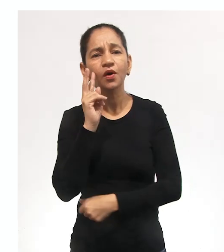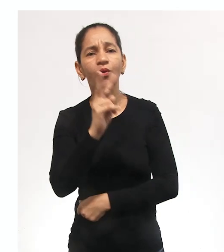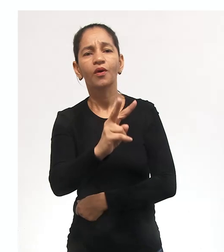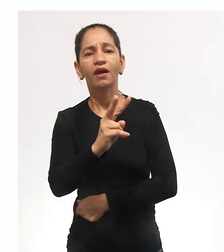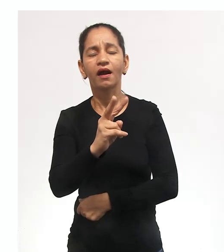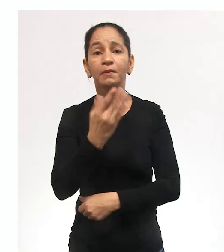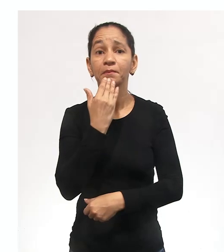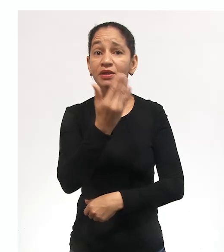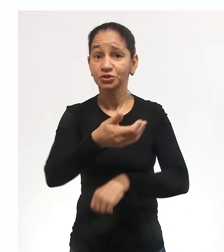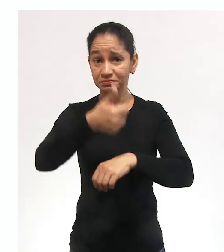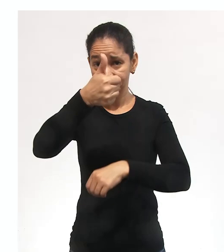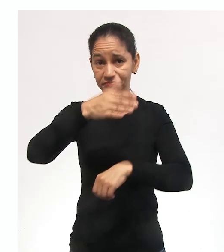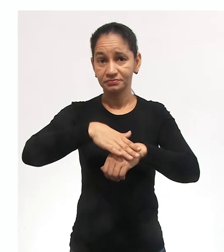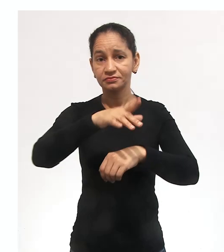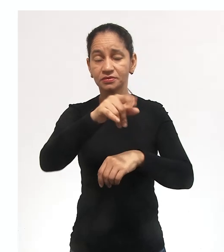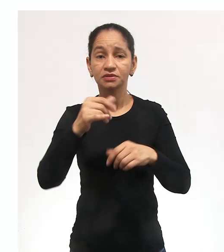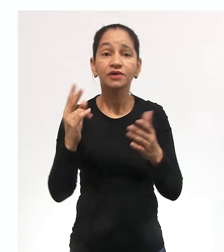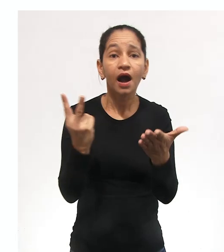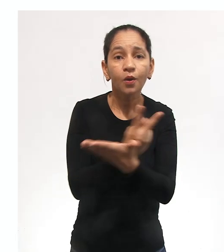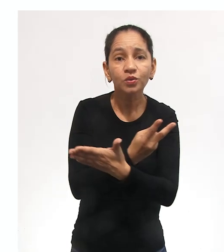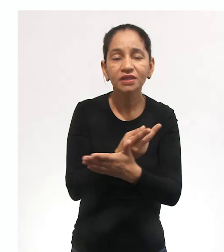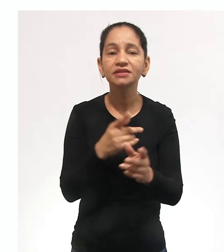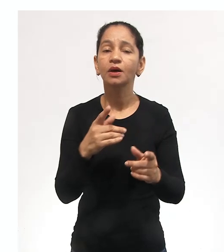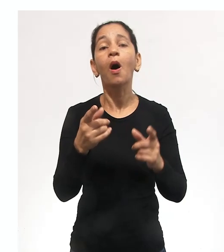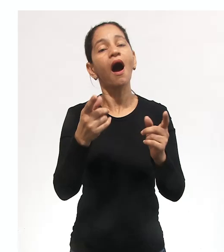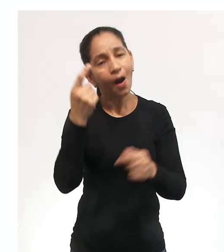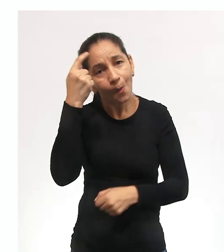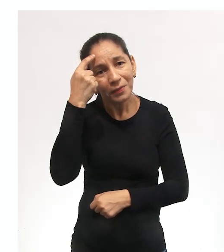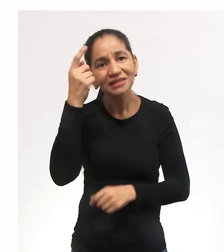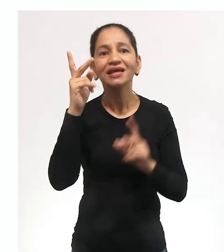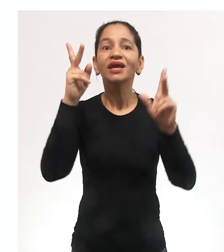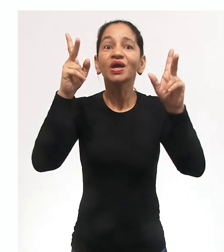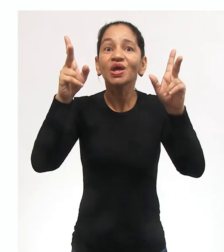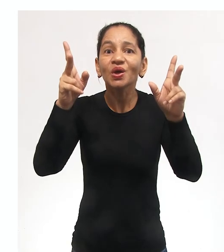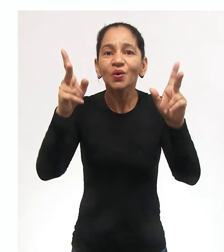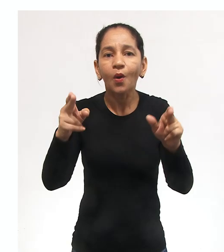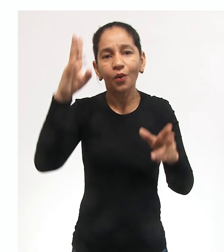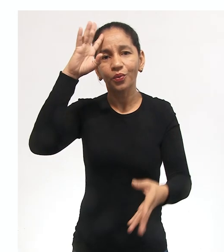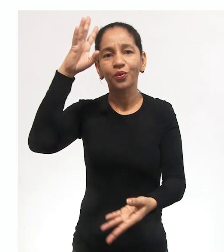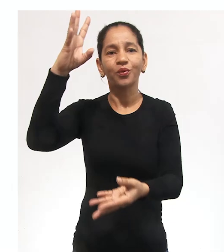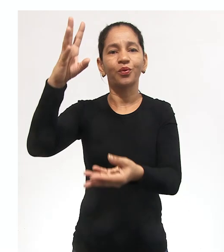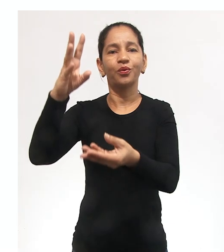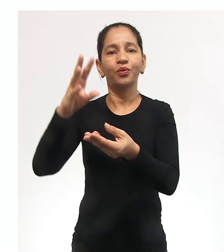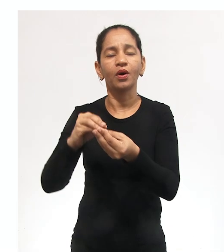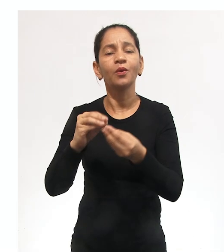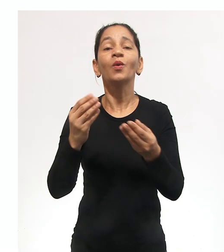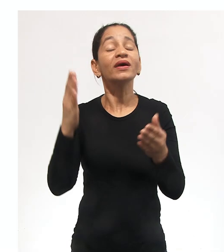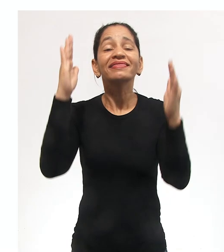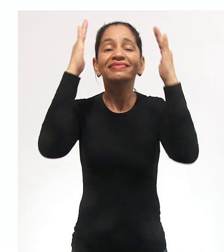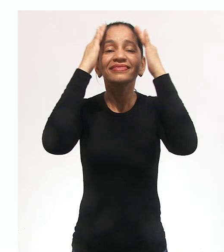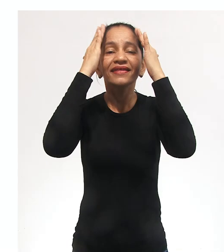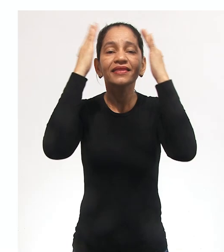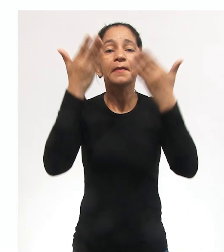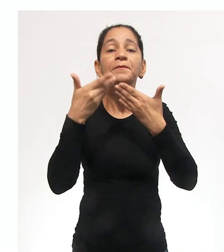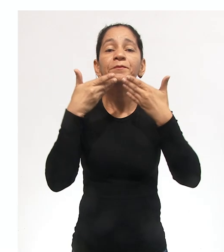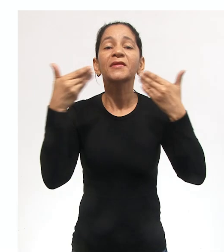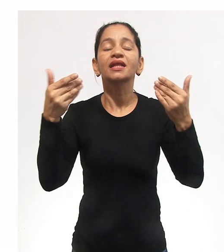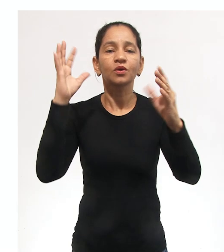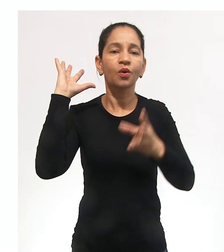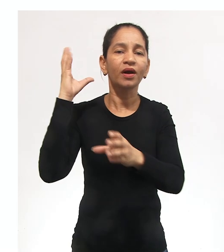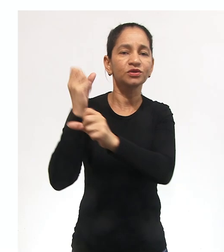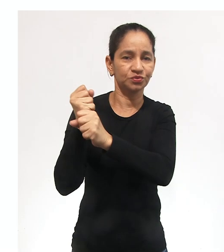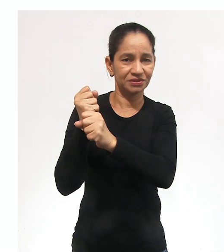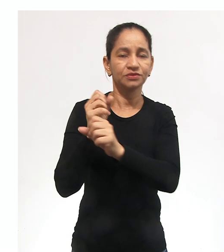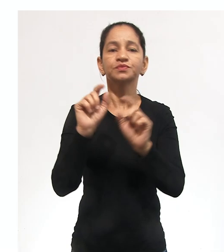tempo todo observando se a atividade aconteceu como deveria. Resumindo, o que é que nós podemos